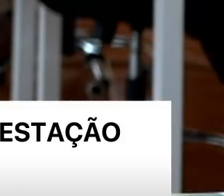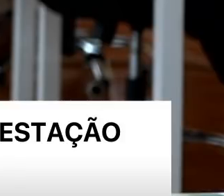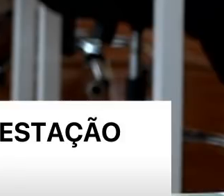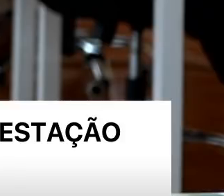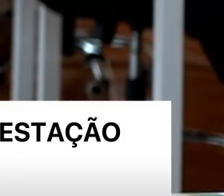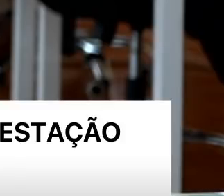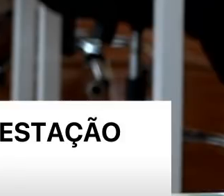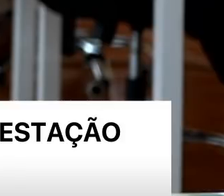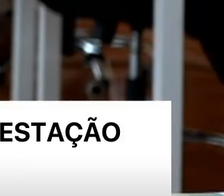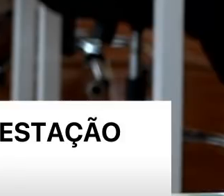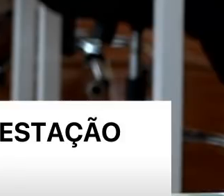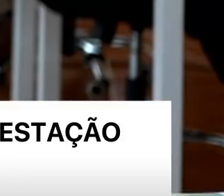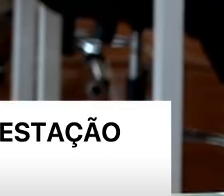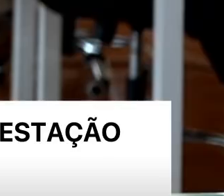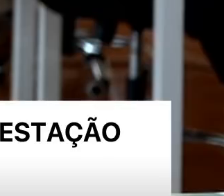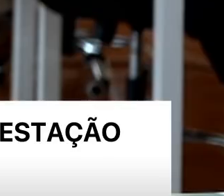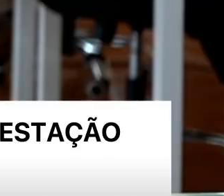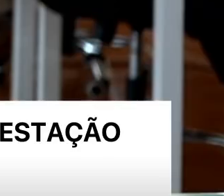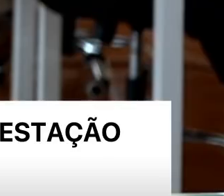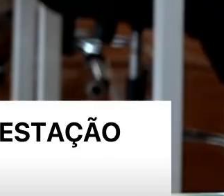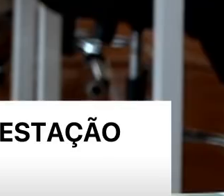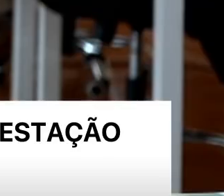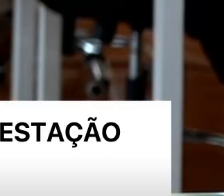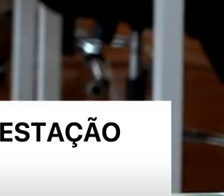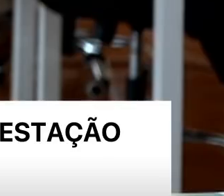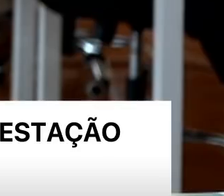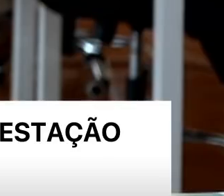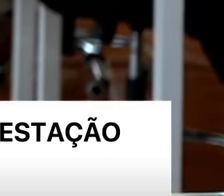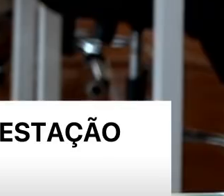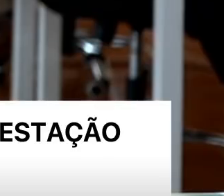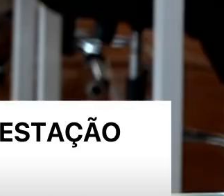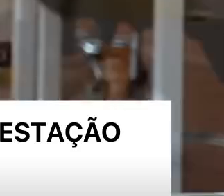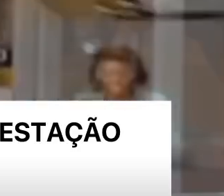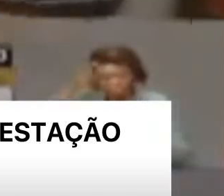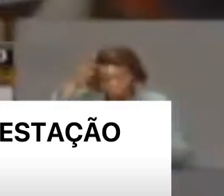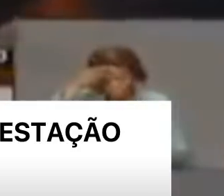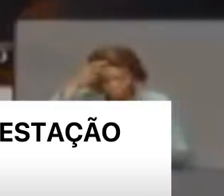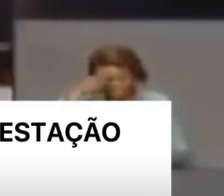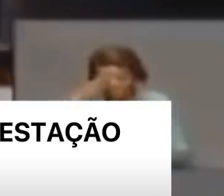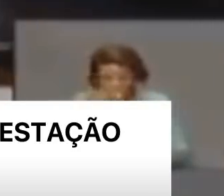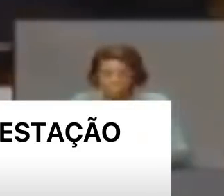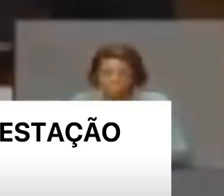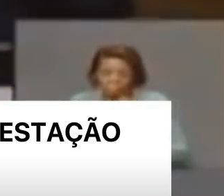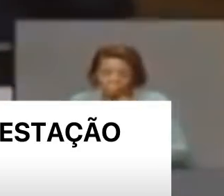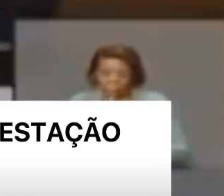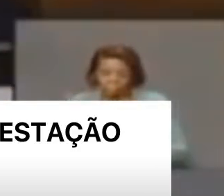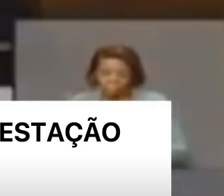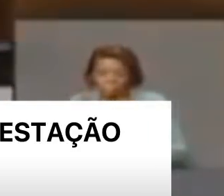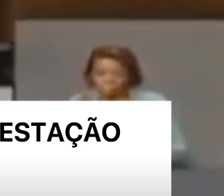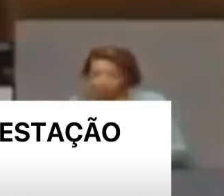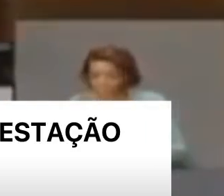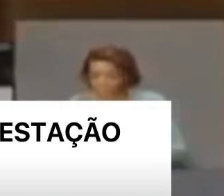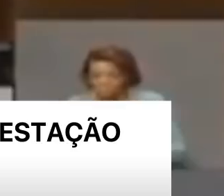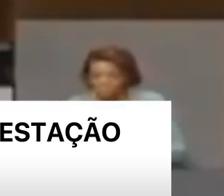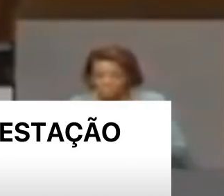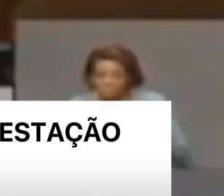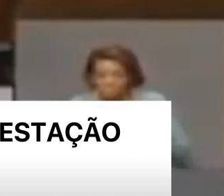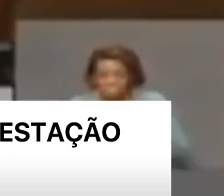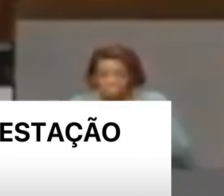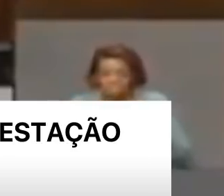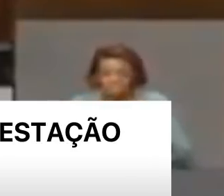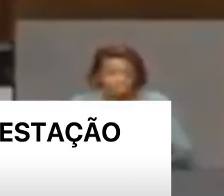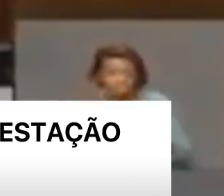com o objetivo de apaziguar a tensão causada pela manifestação de sábado último, pessoas que nada têm a ver com o